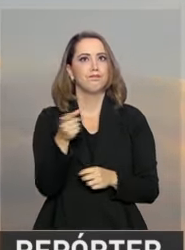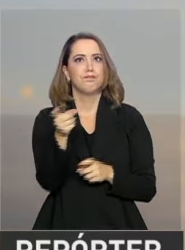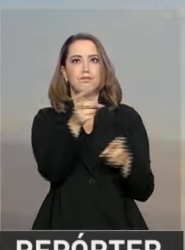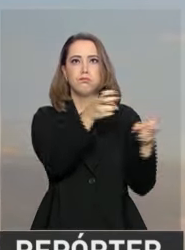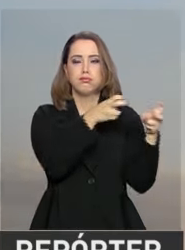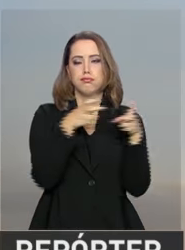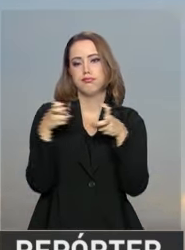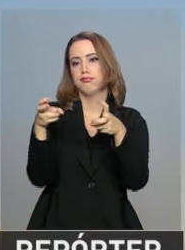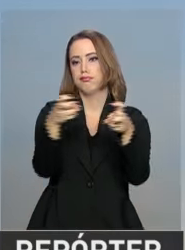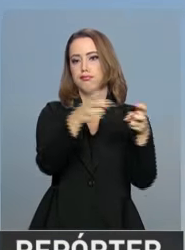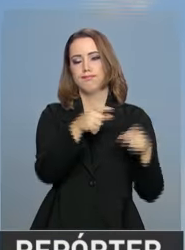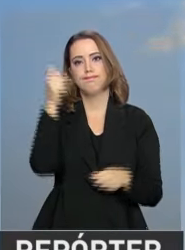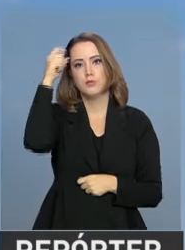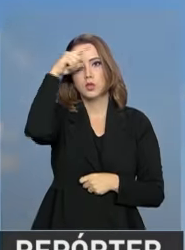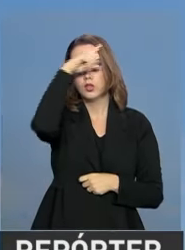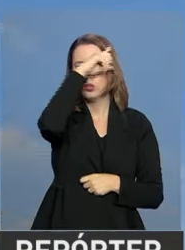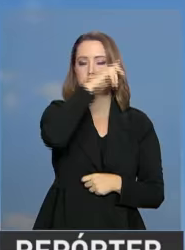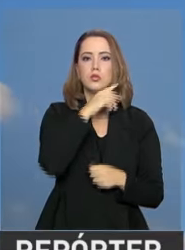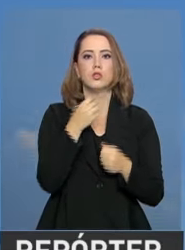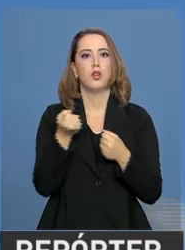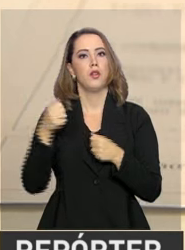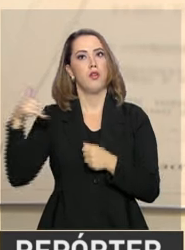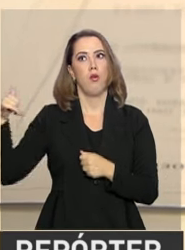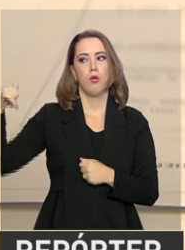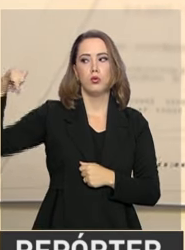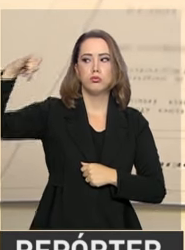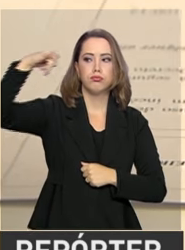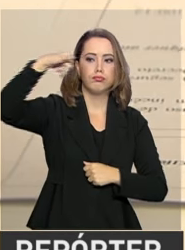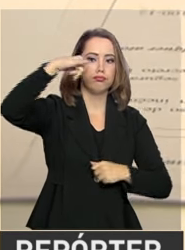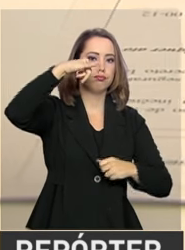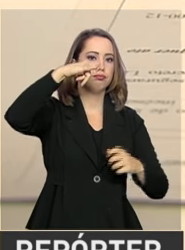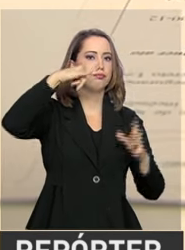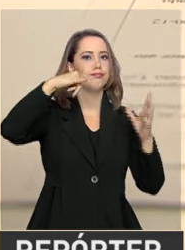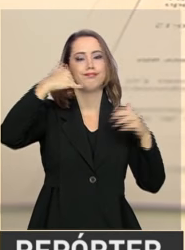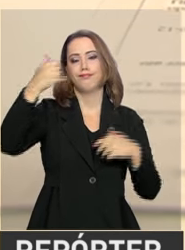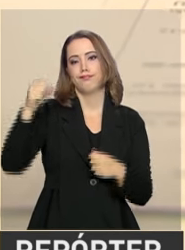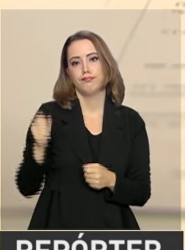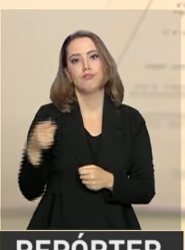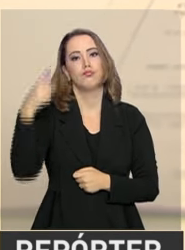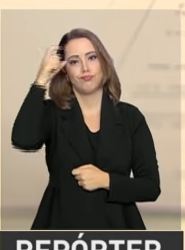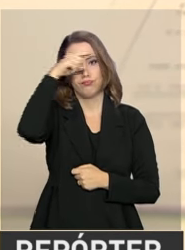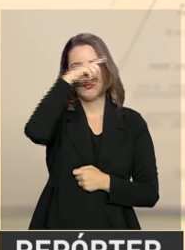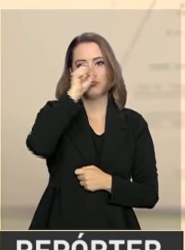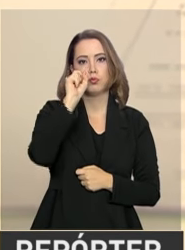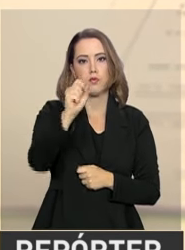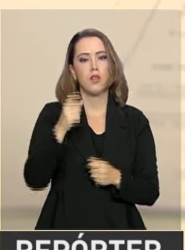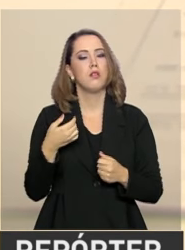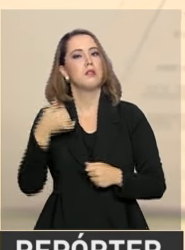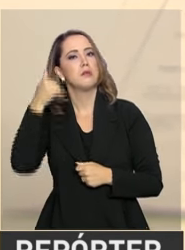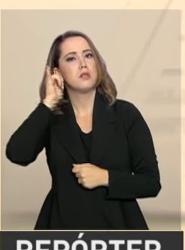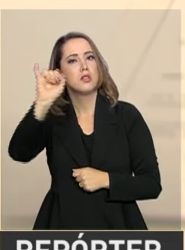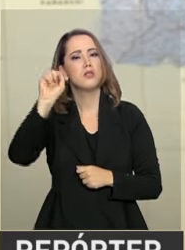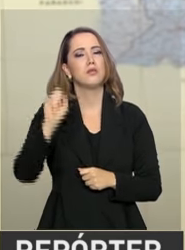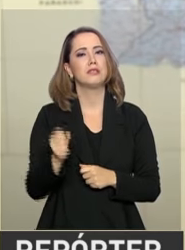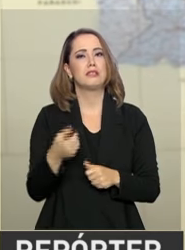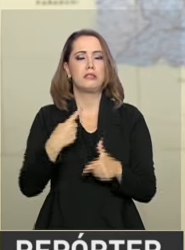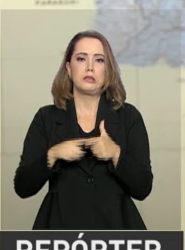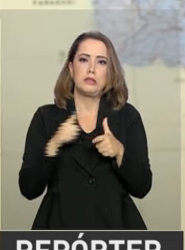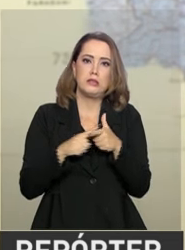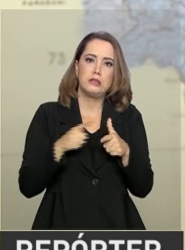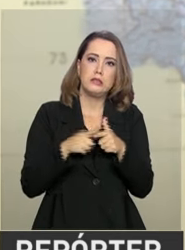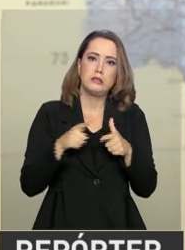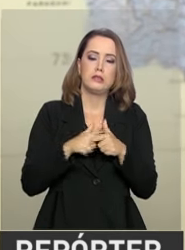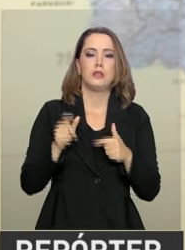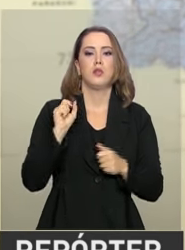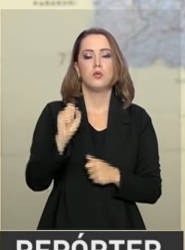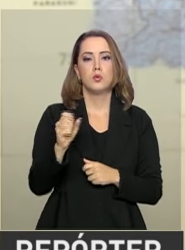dificulta o trabalho de pilotos e controladores de vôo e para definir ações e preservar a segurança do espaço aéreo foi criado um